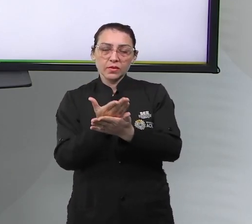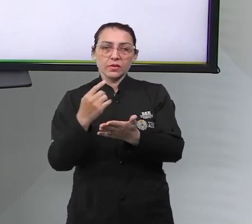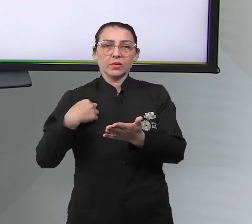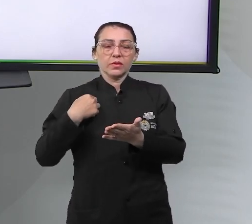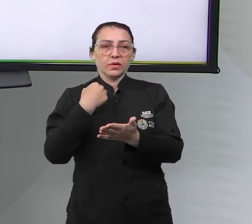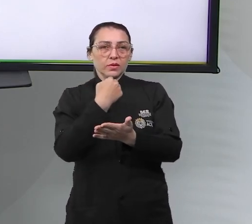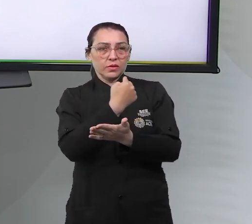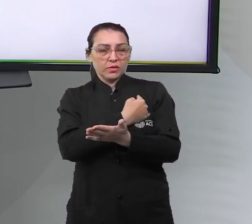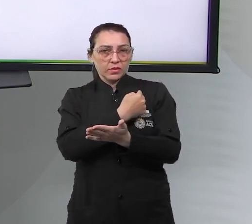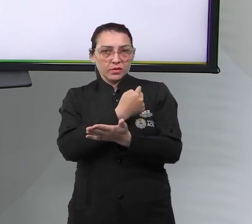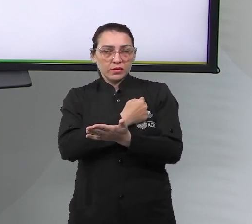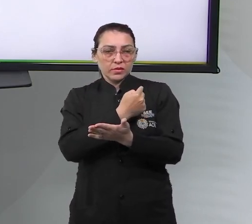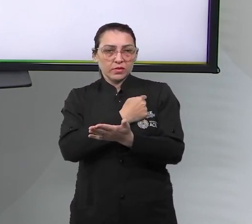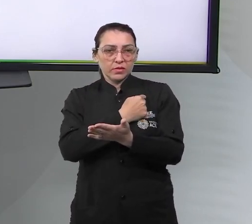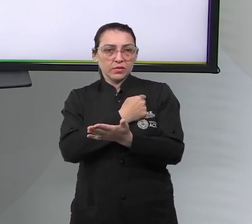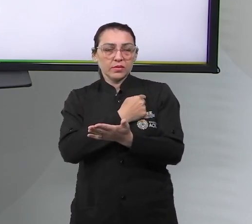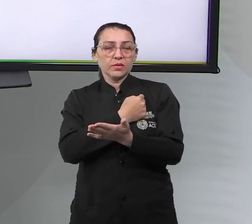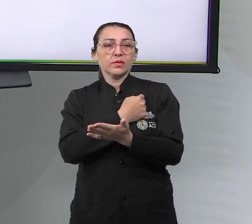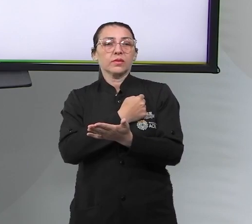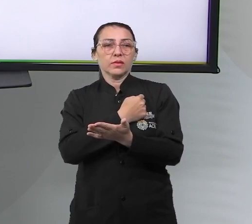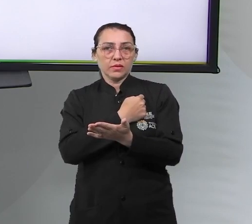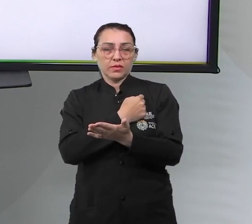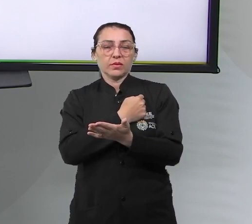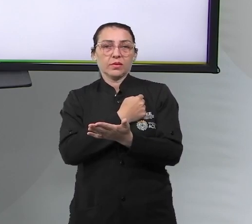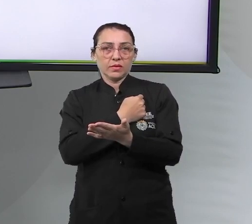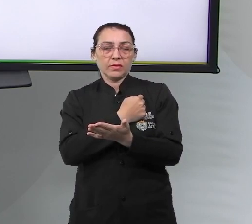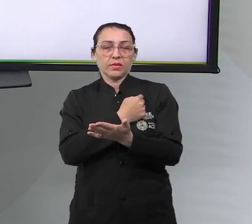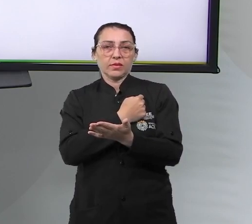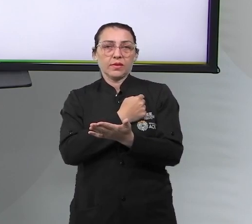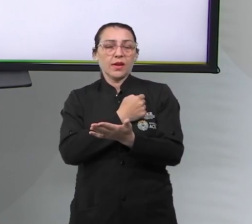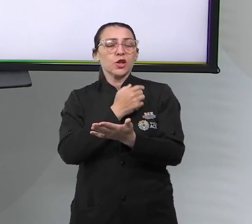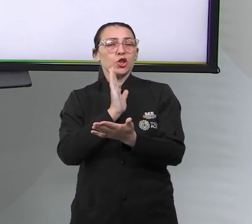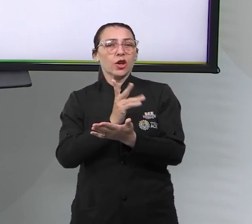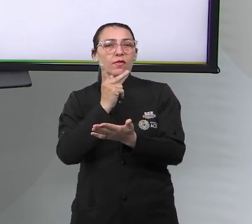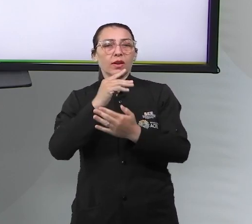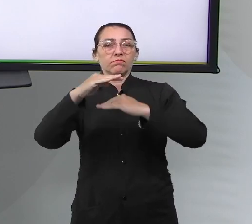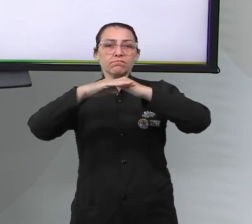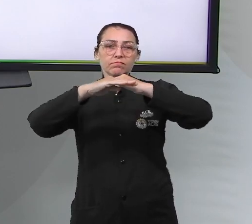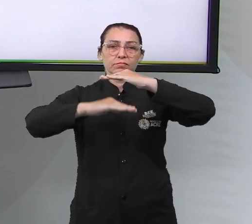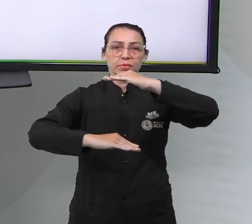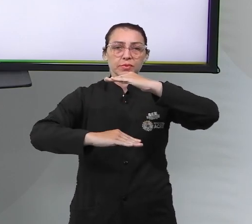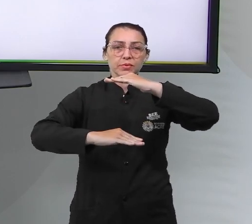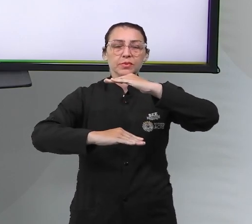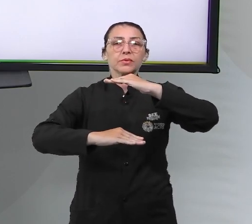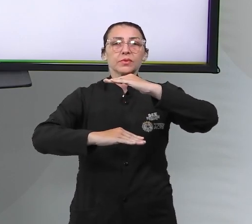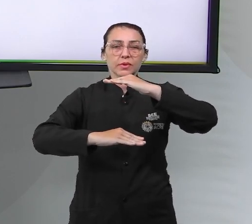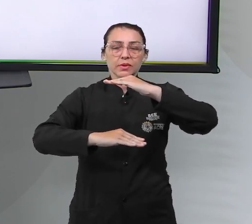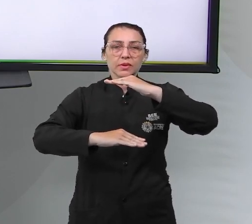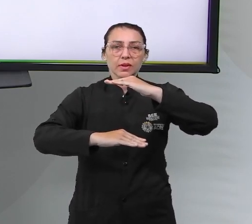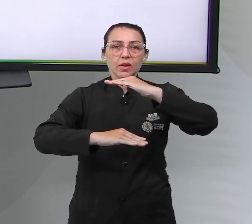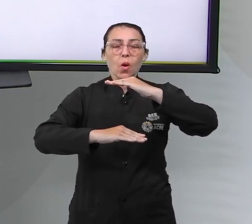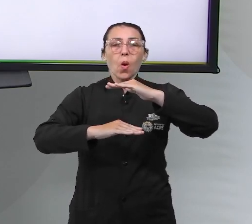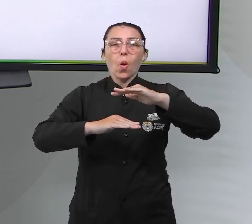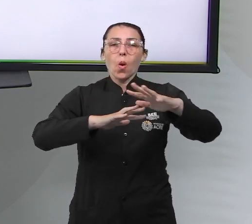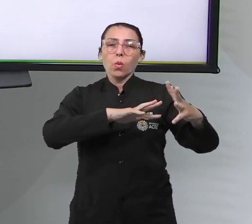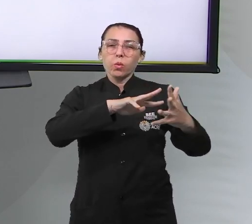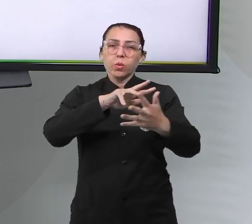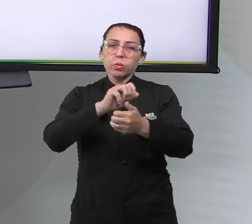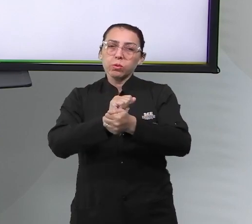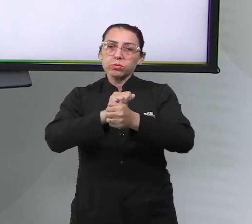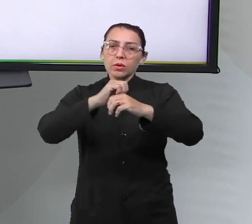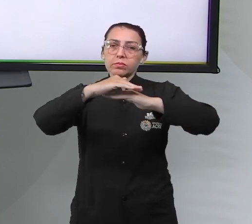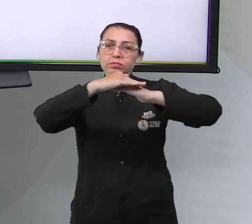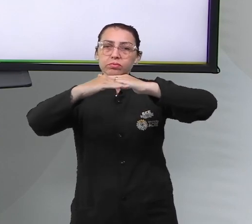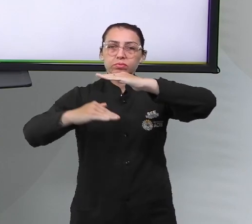nós tratamos a respeito dessa questão da desigualdade social. Então, o mundo ele é muito